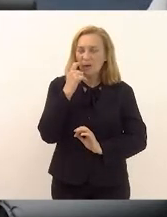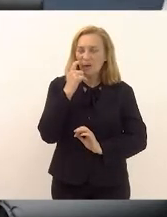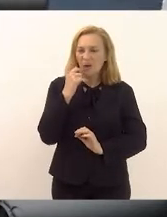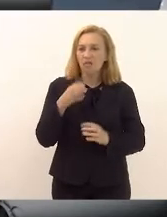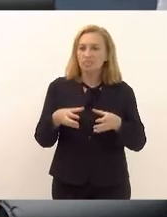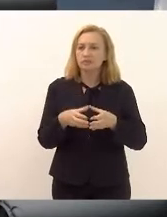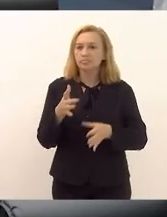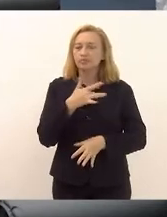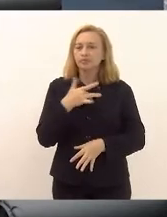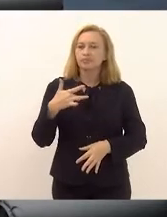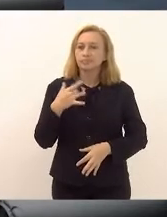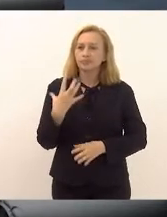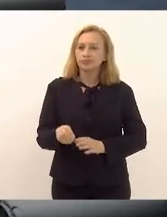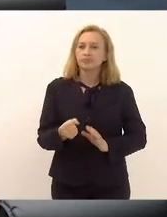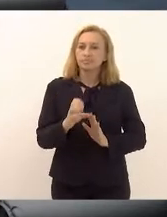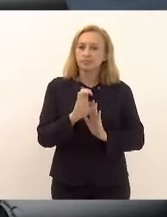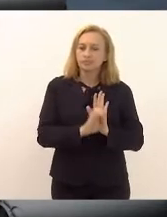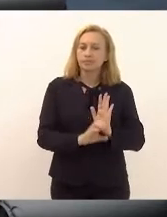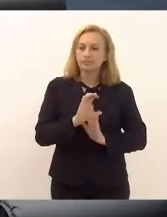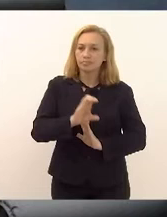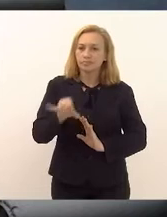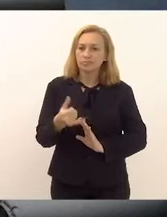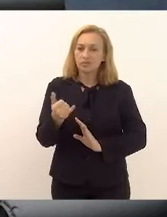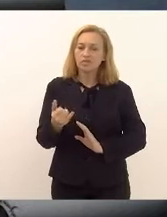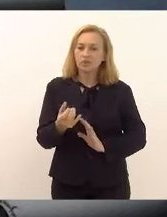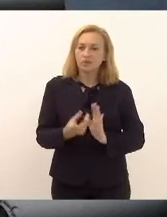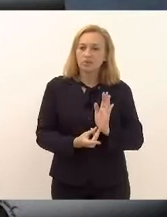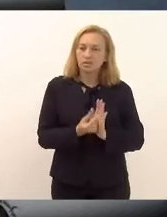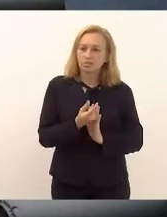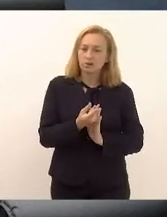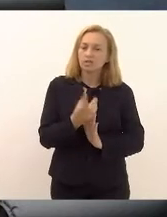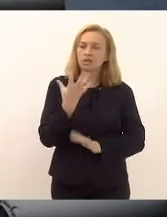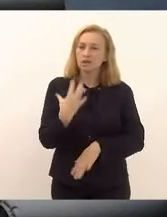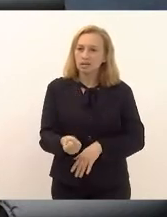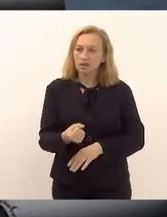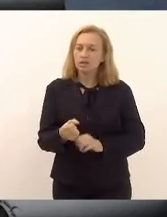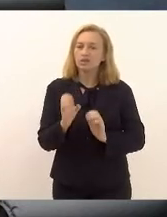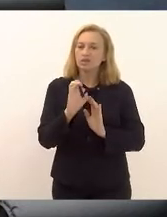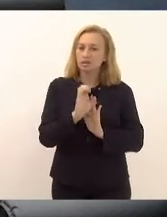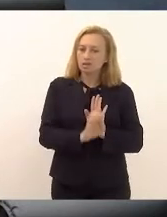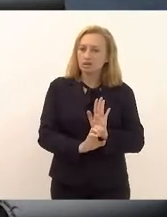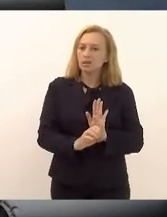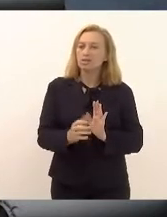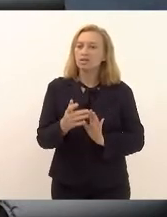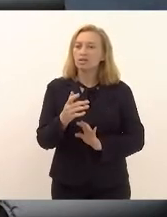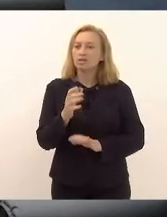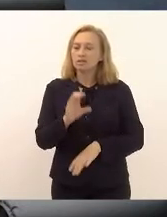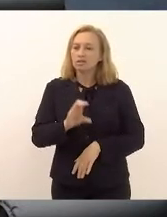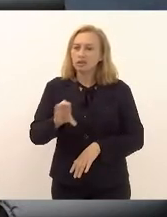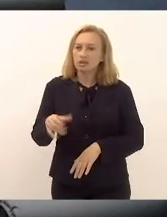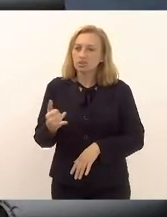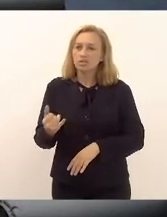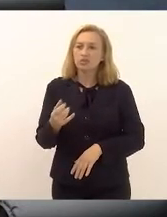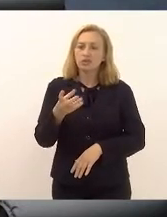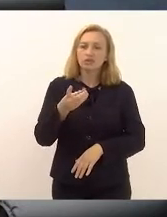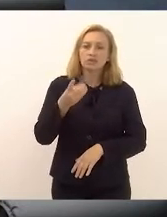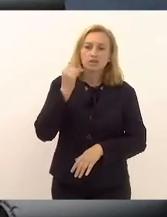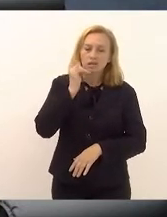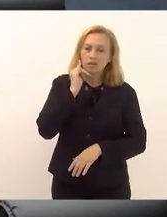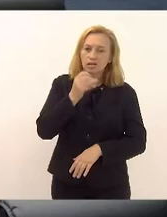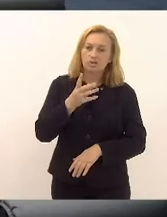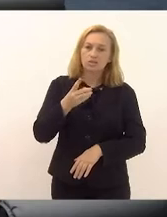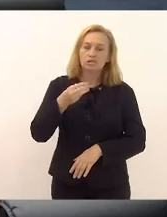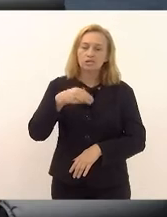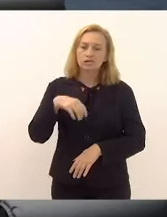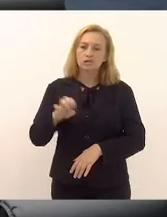Comissão de Saúde favorável com a emenda da CCJ. De orçamento favorável com a emenda da CCJ. Relatores, deputados Carlos Mink, Flávio